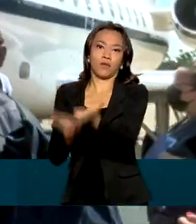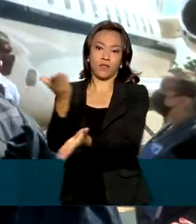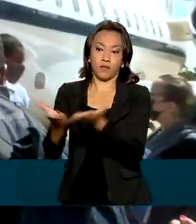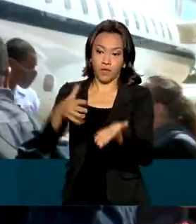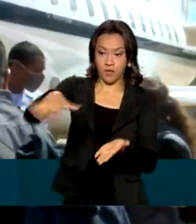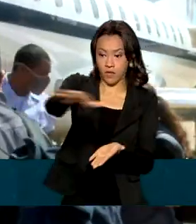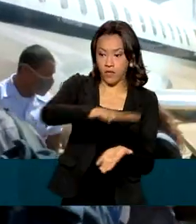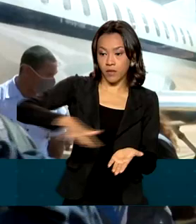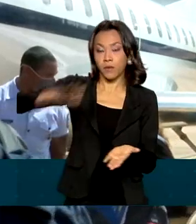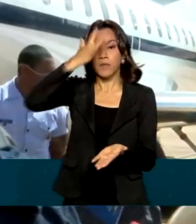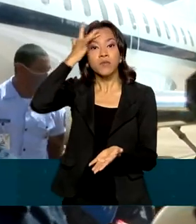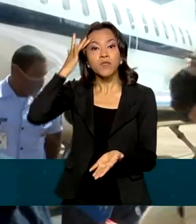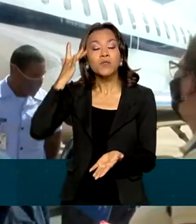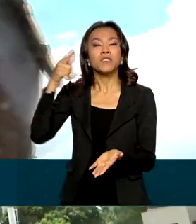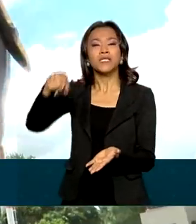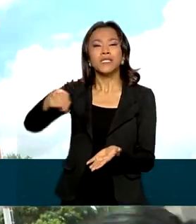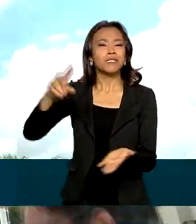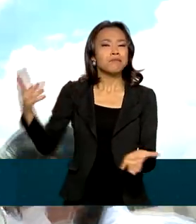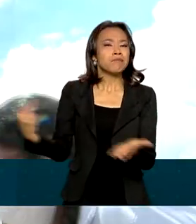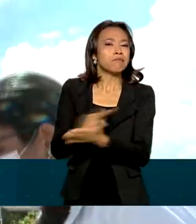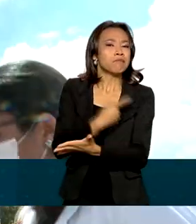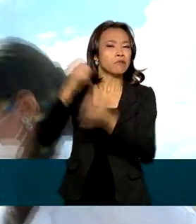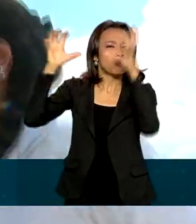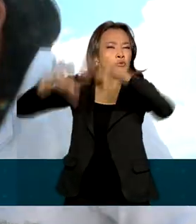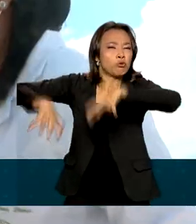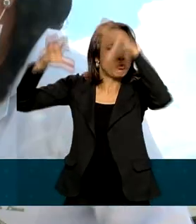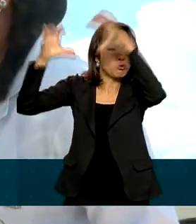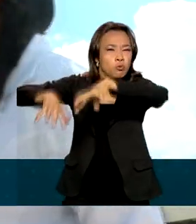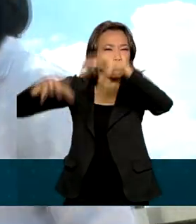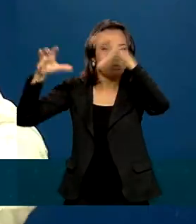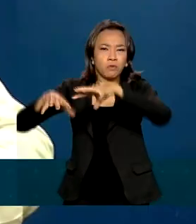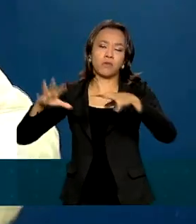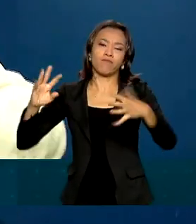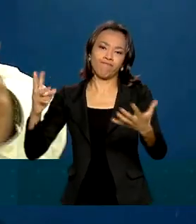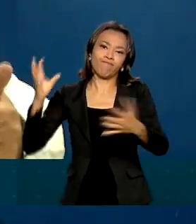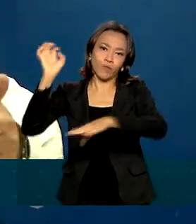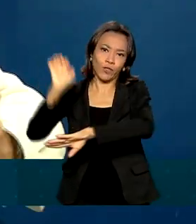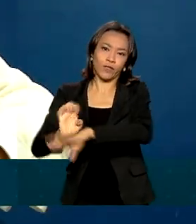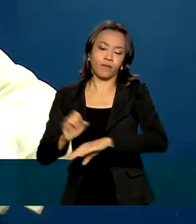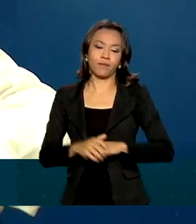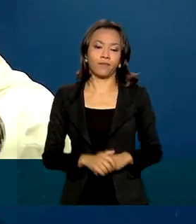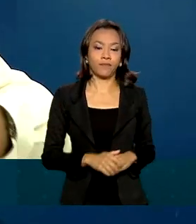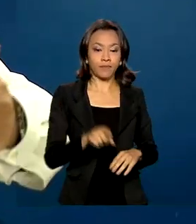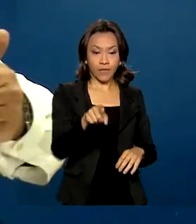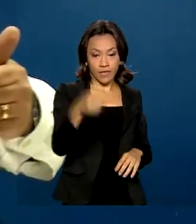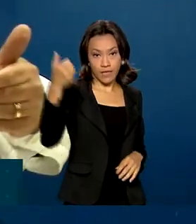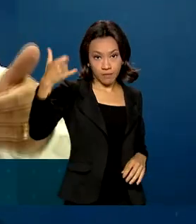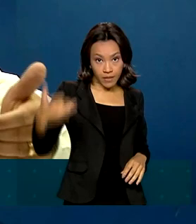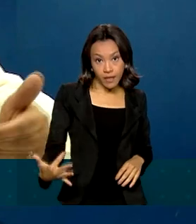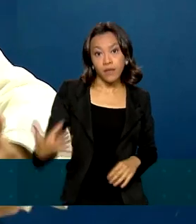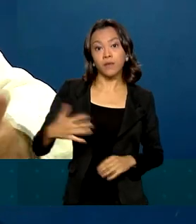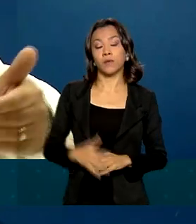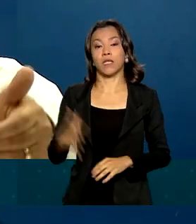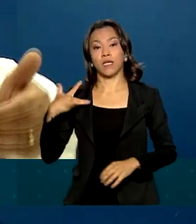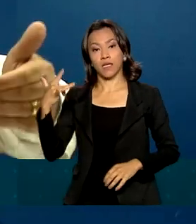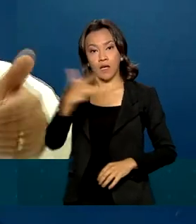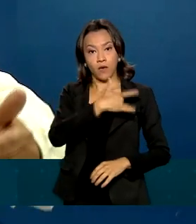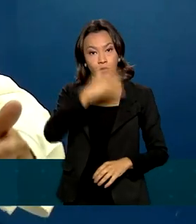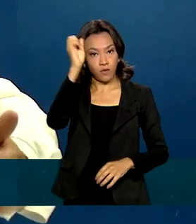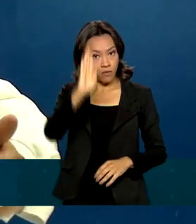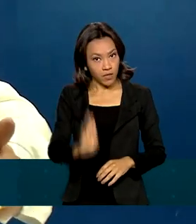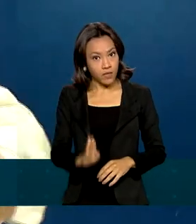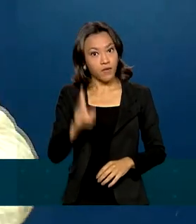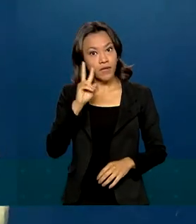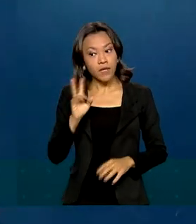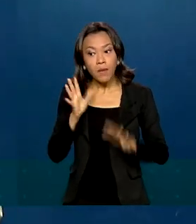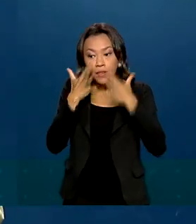população nas áreas afetadas pelas fortes chuvas no estado. A diferença na saúde pública brasileira será feita na